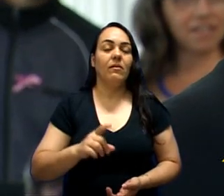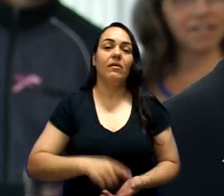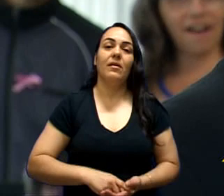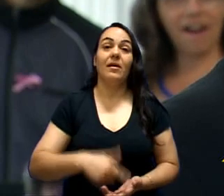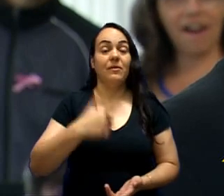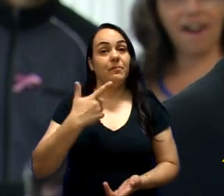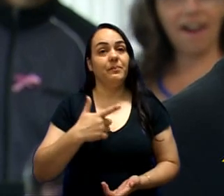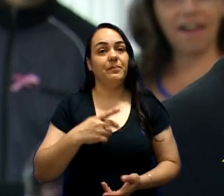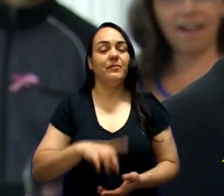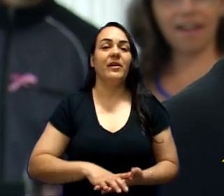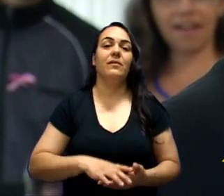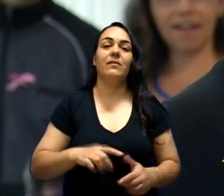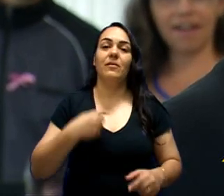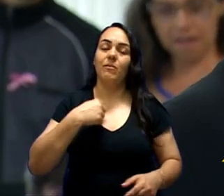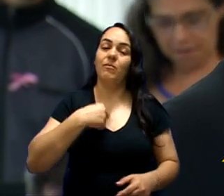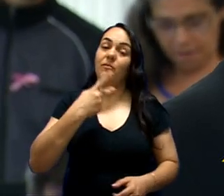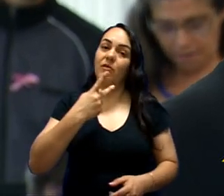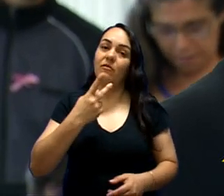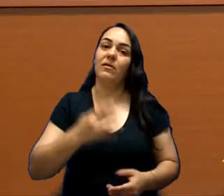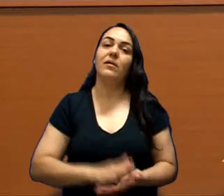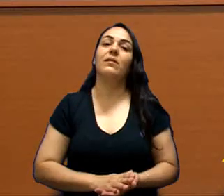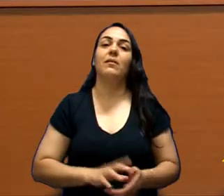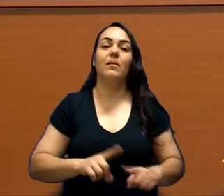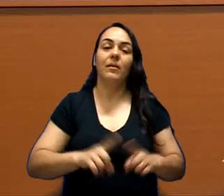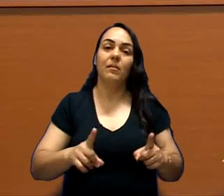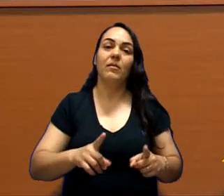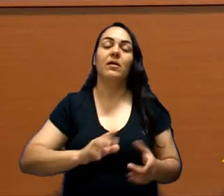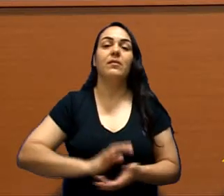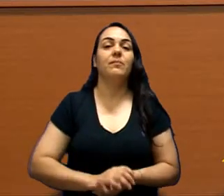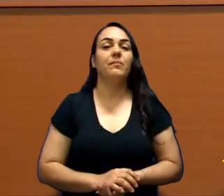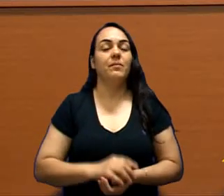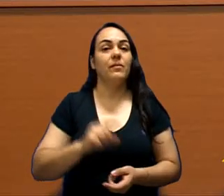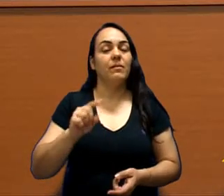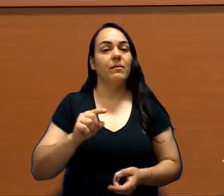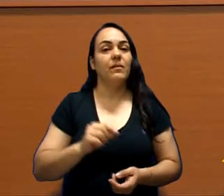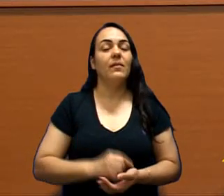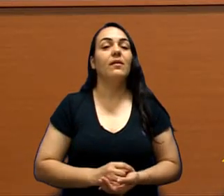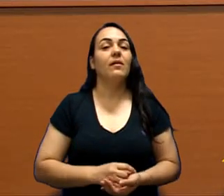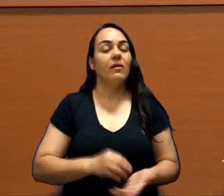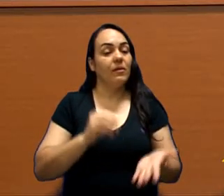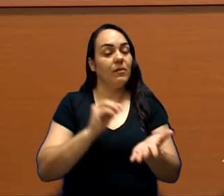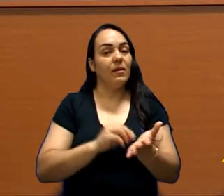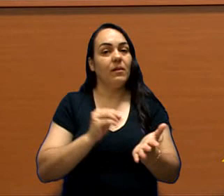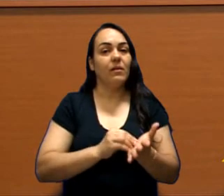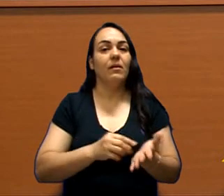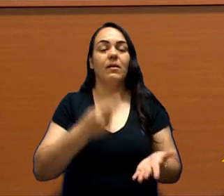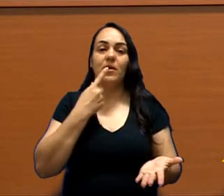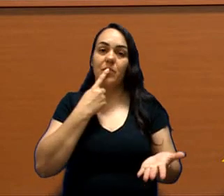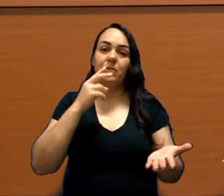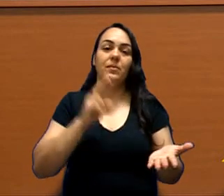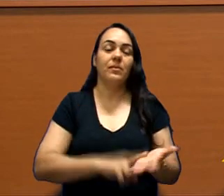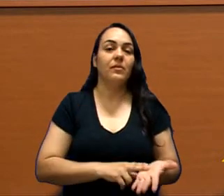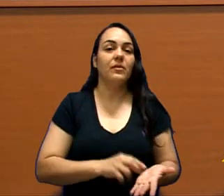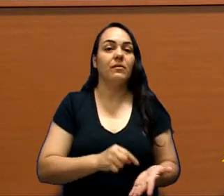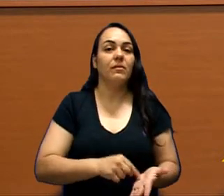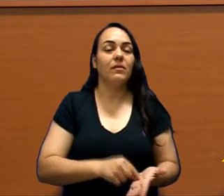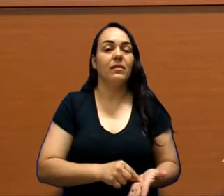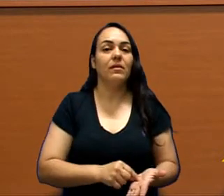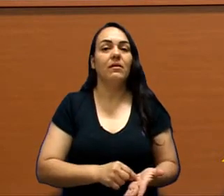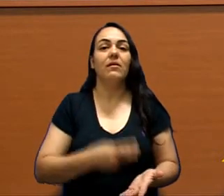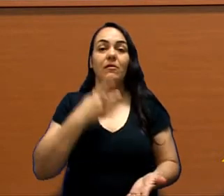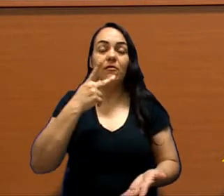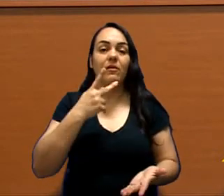ridículo até eu falar isso. É ridículo, ridículo, ridículo. Mas o expediente aqui, ó, está aqui falando